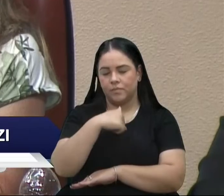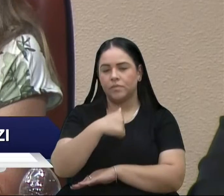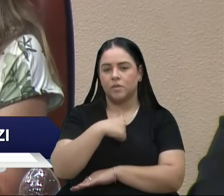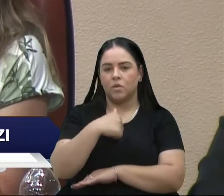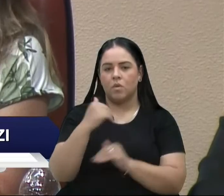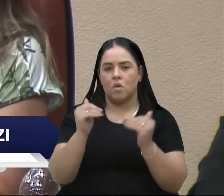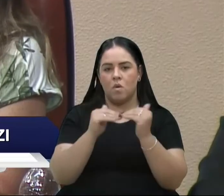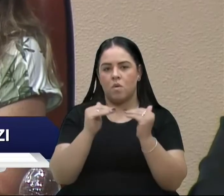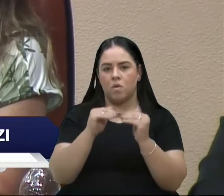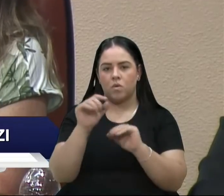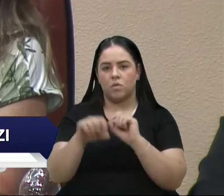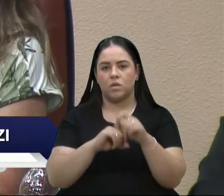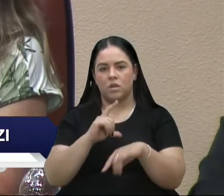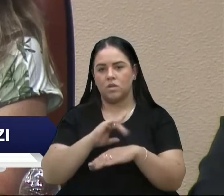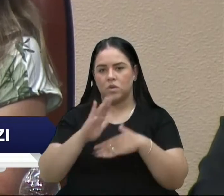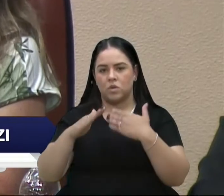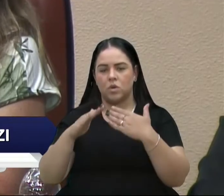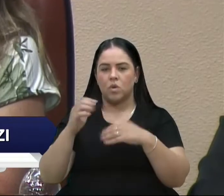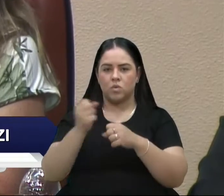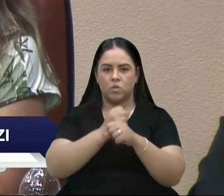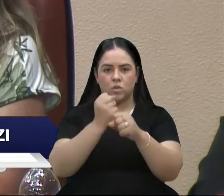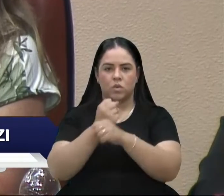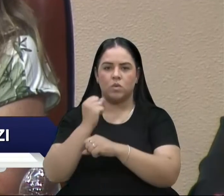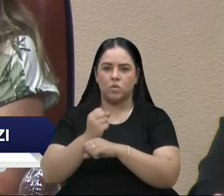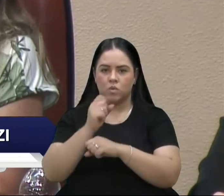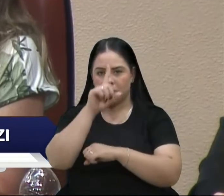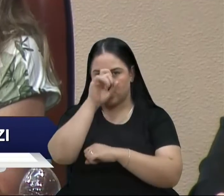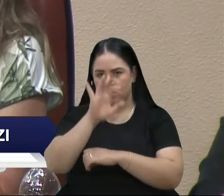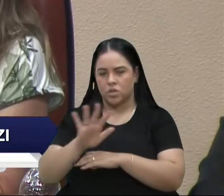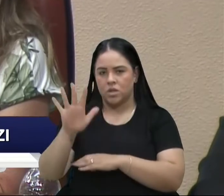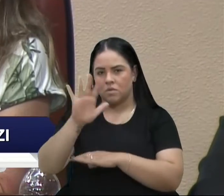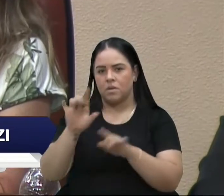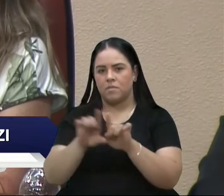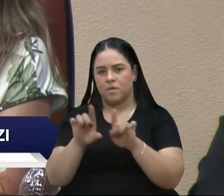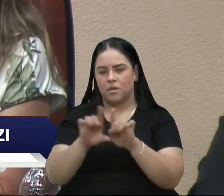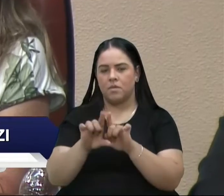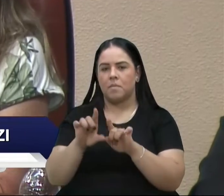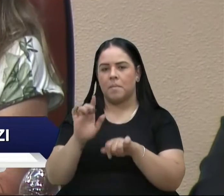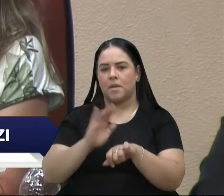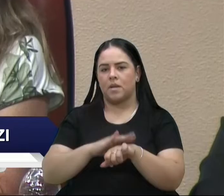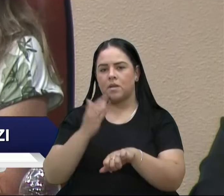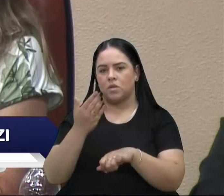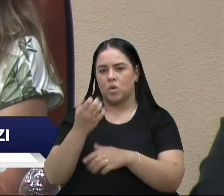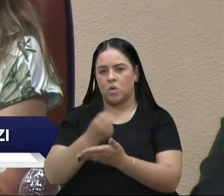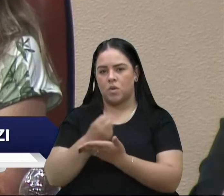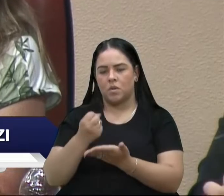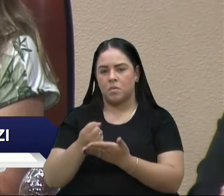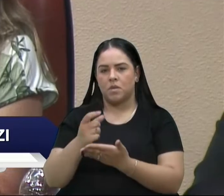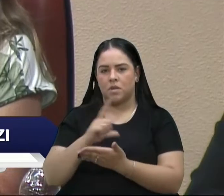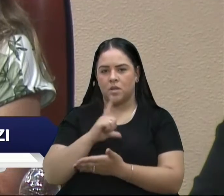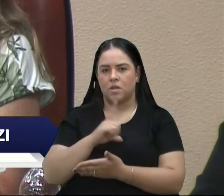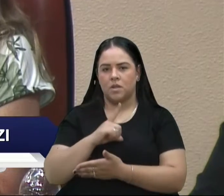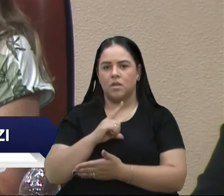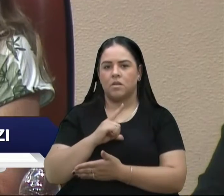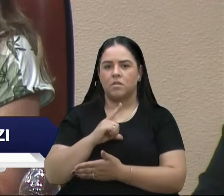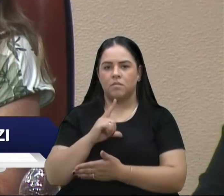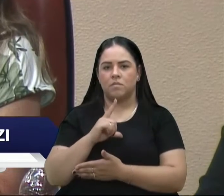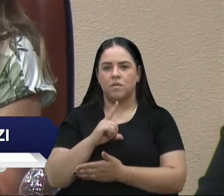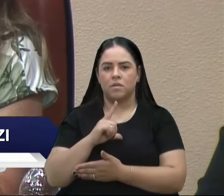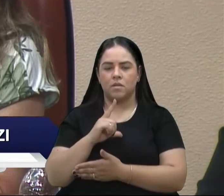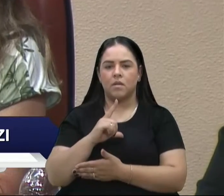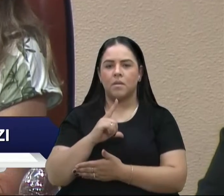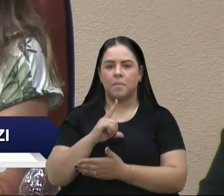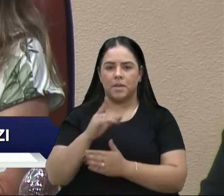na construção do Hospital Geral, quanto suplementação de contratos, para que haja, que possa haver essa participação.